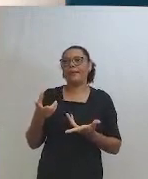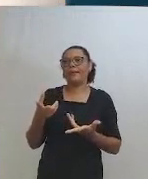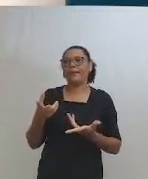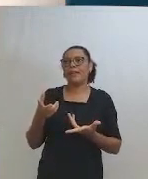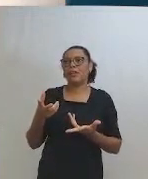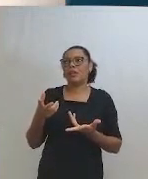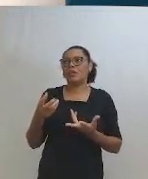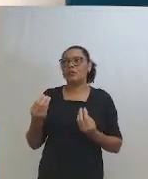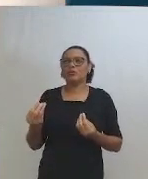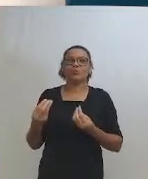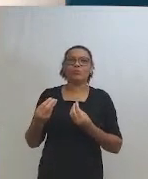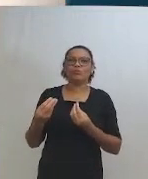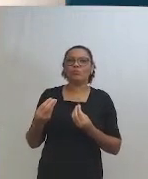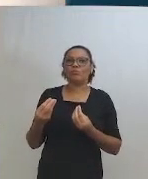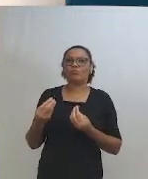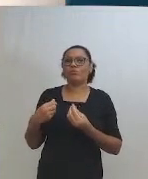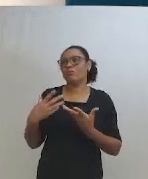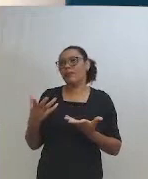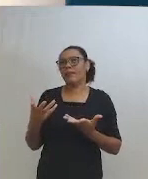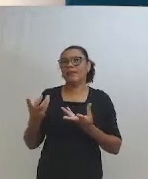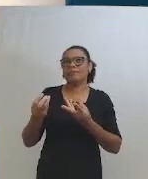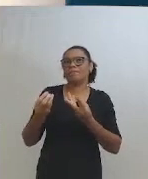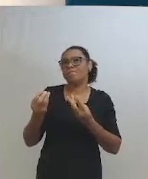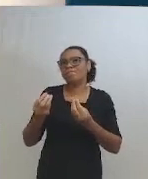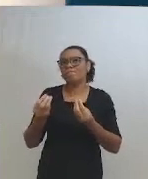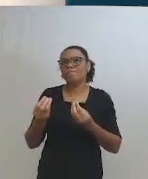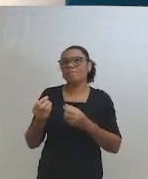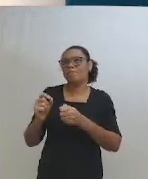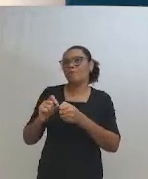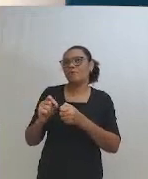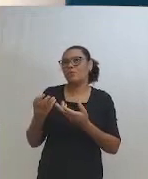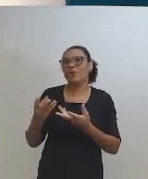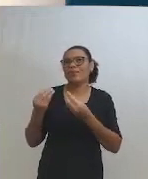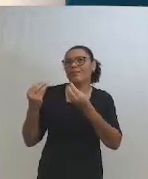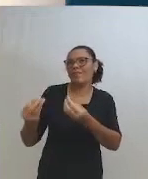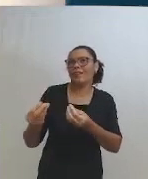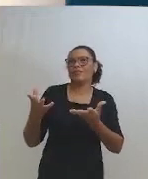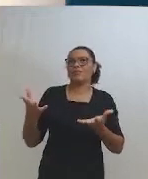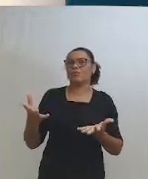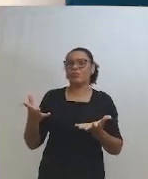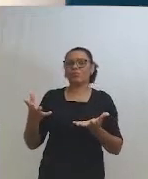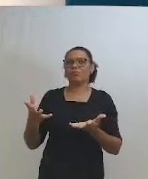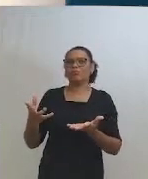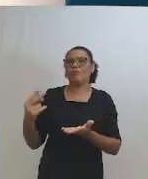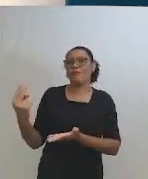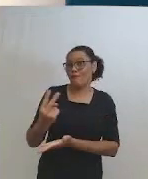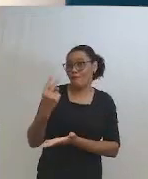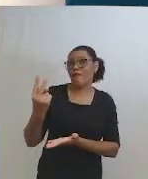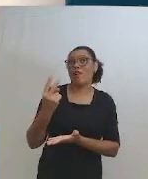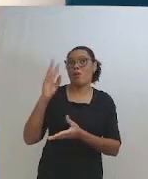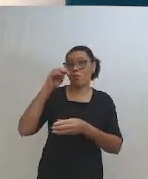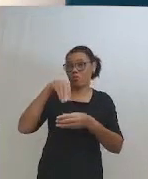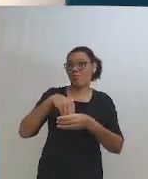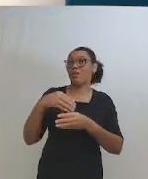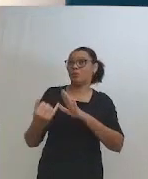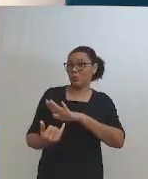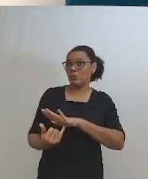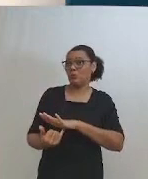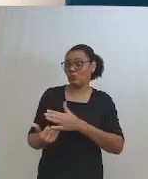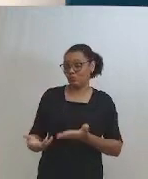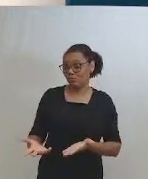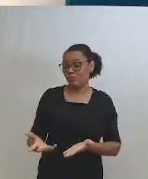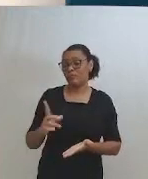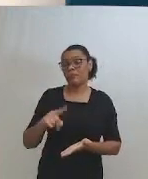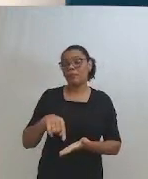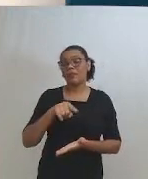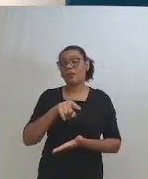Excelências, tenho grande admiração pelo trabalho do ministro Rogério Schietti, principalmente pela